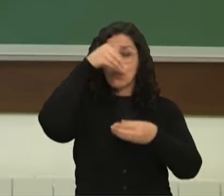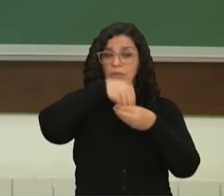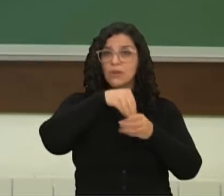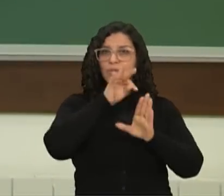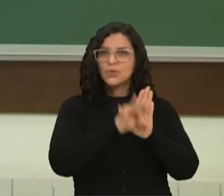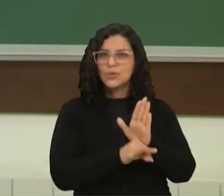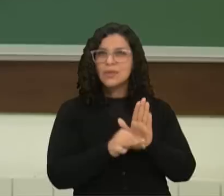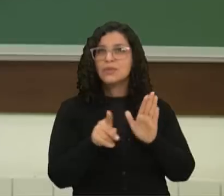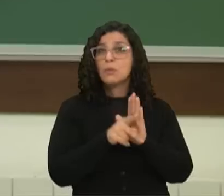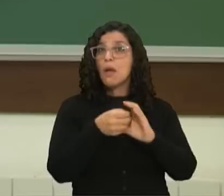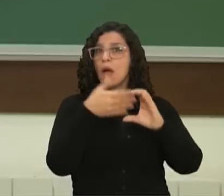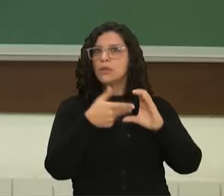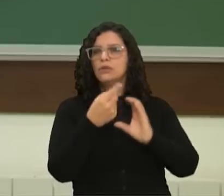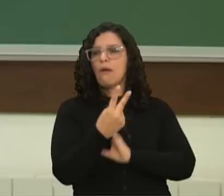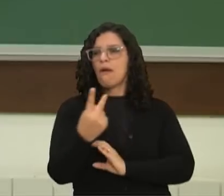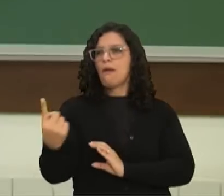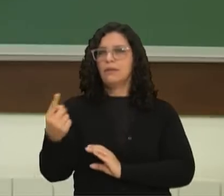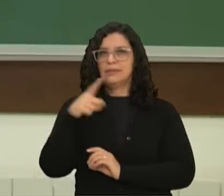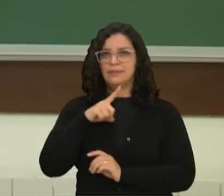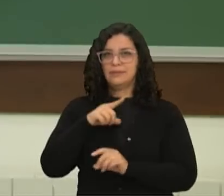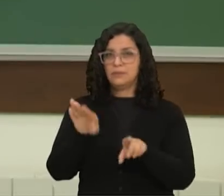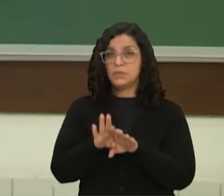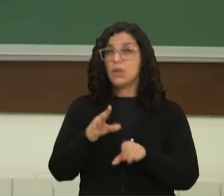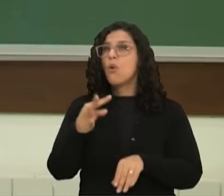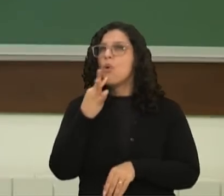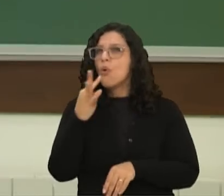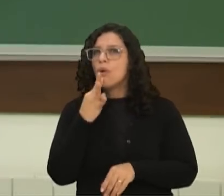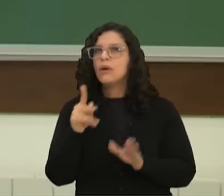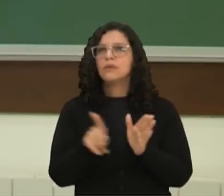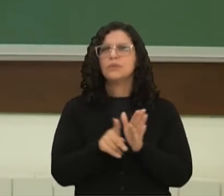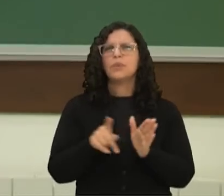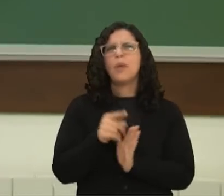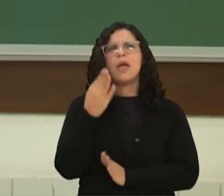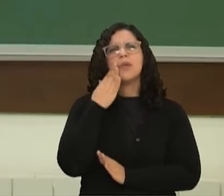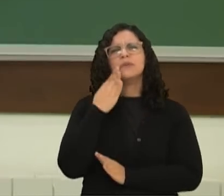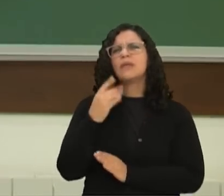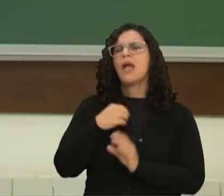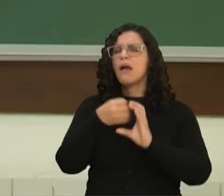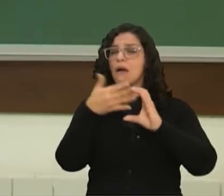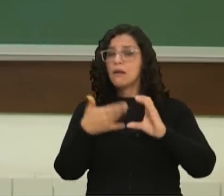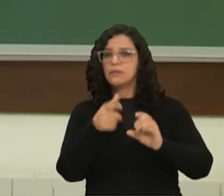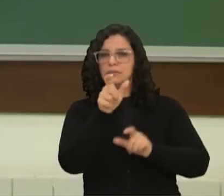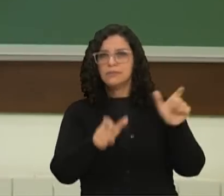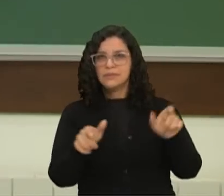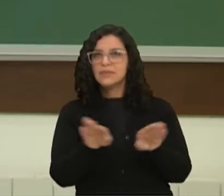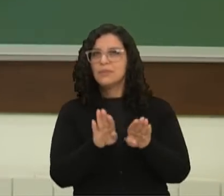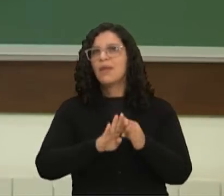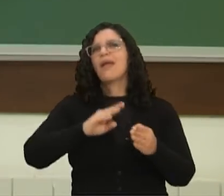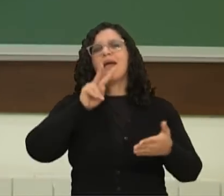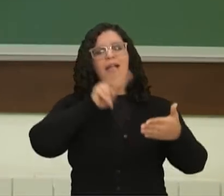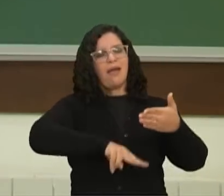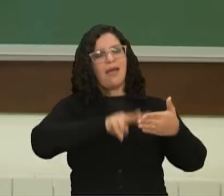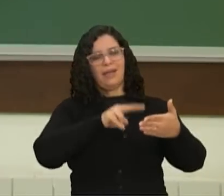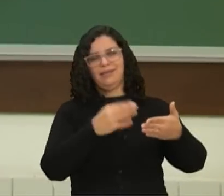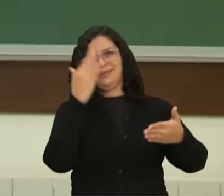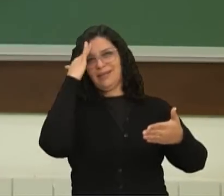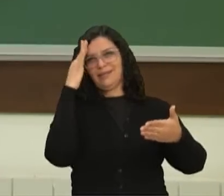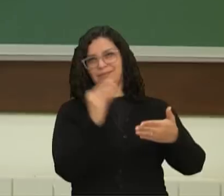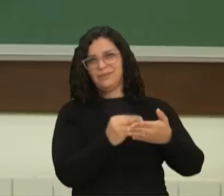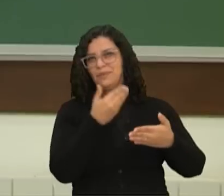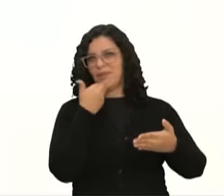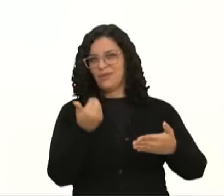características próprias. E quando você conhece essa tirinha, conhece essas características, a interpretação fica mais fácil.